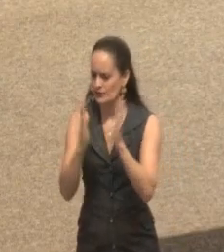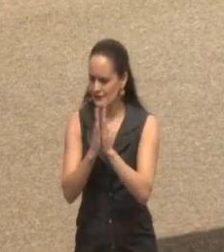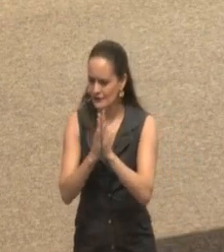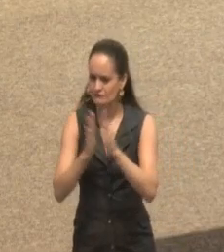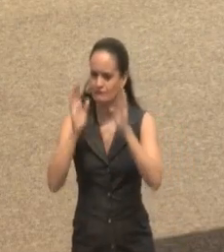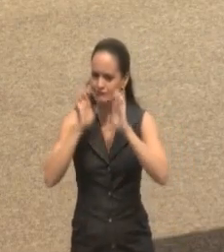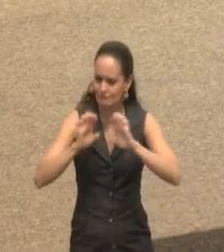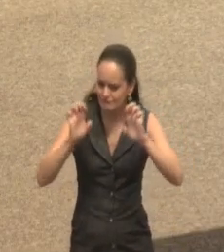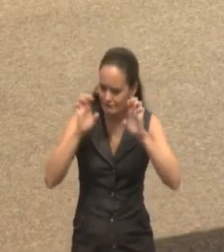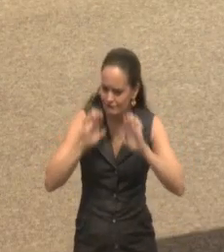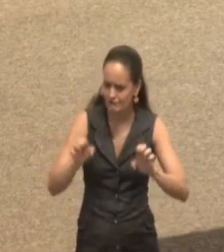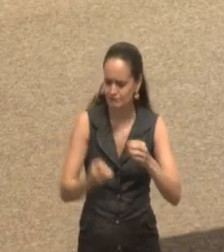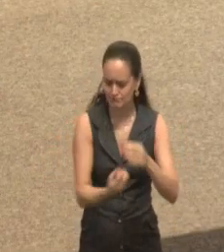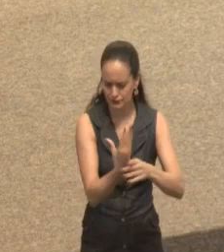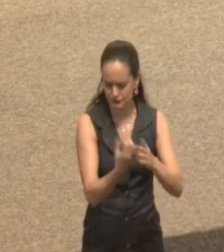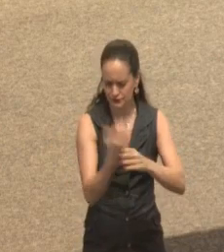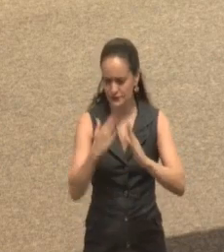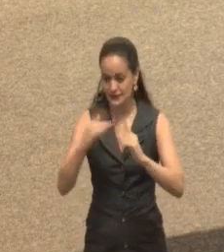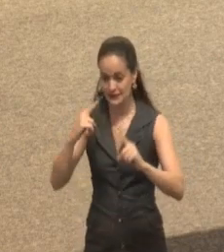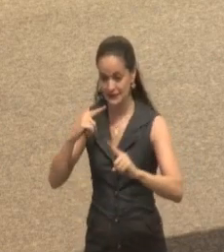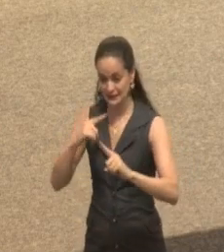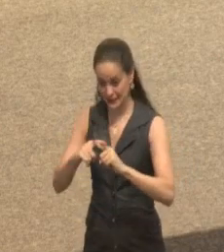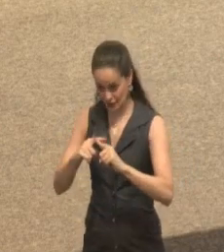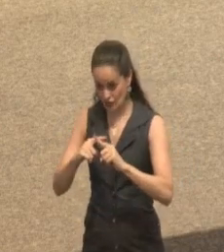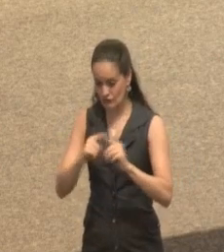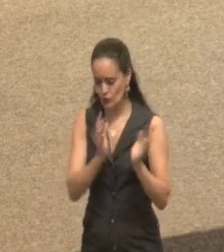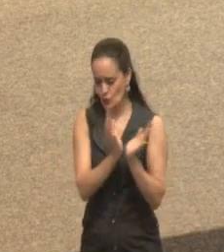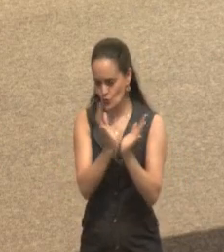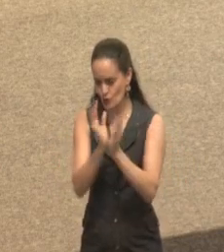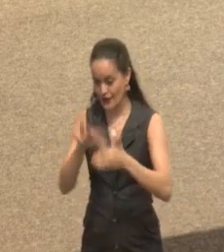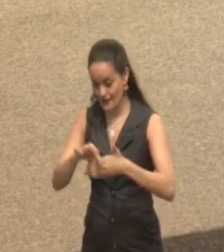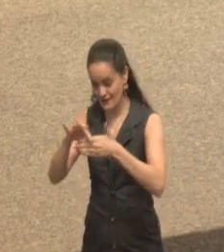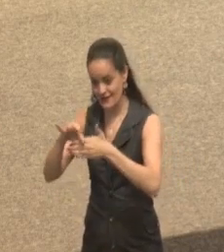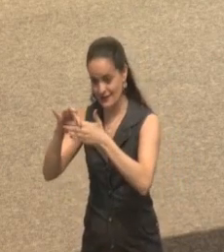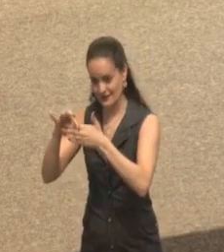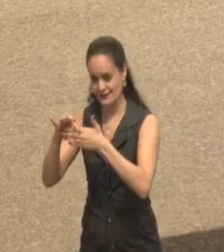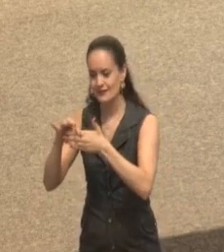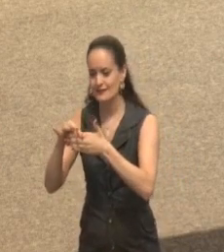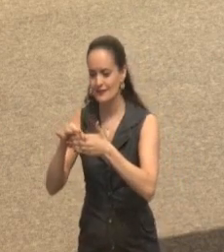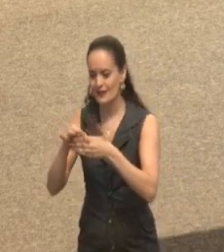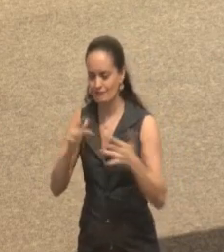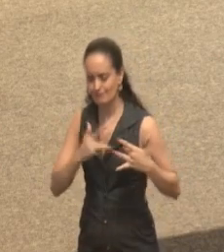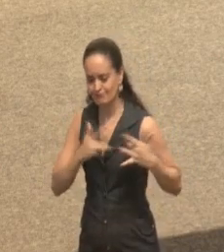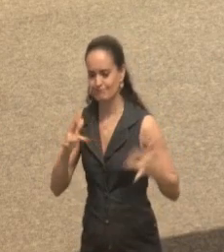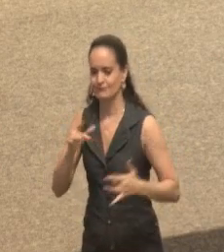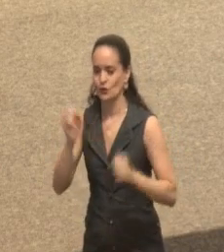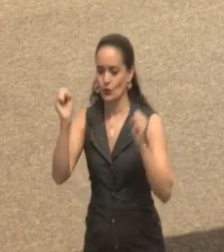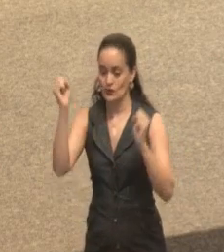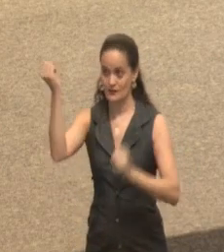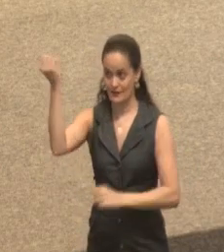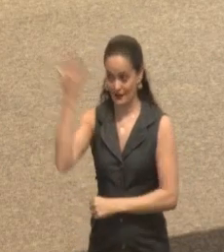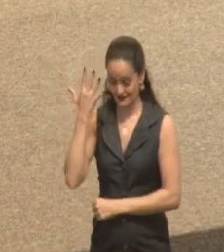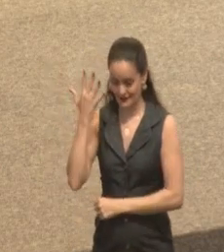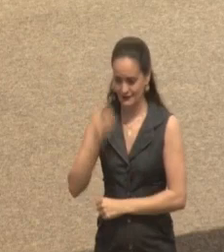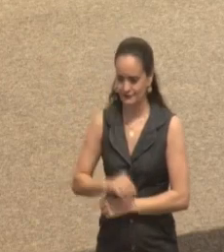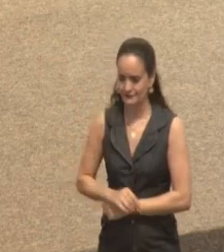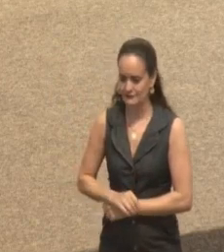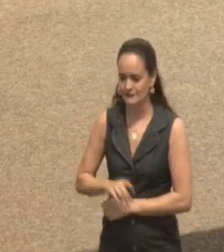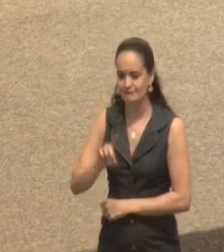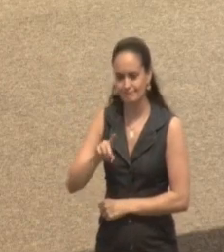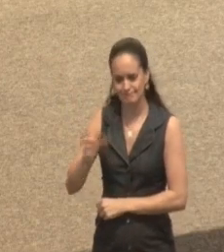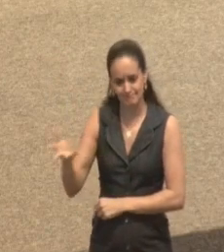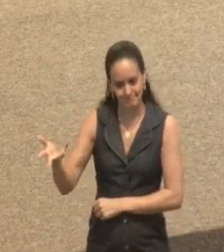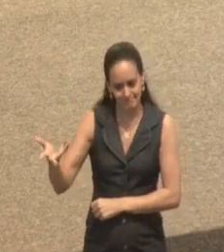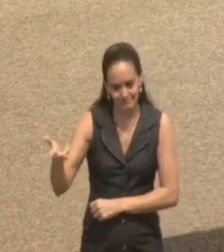evangelização, plantação de igrejas, formação de líderes e compaixão e graça. Grande tem sido a